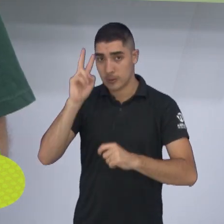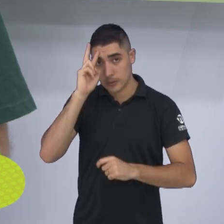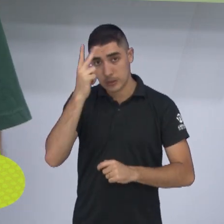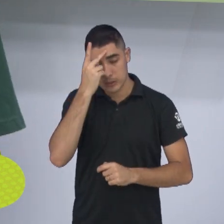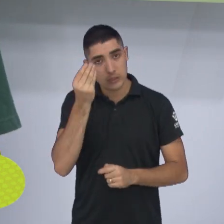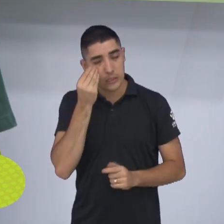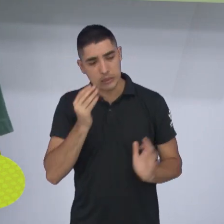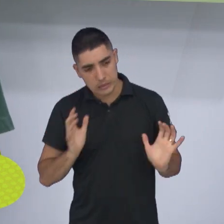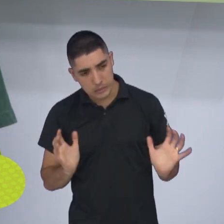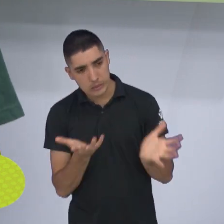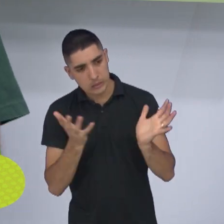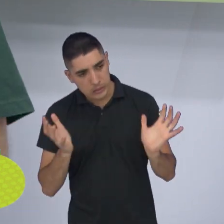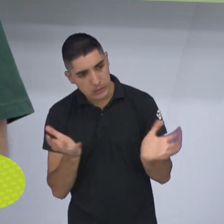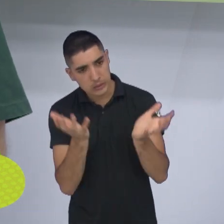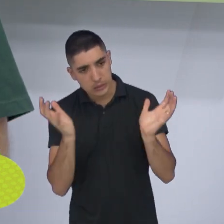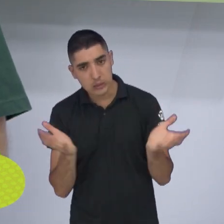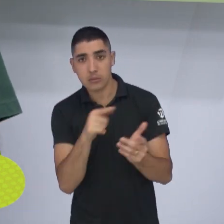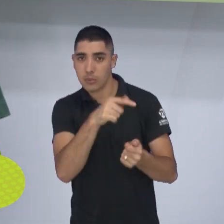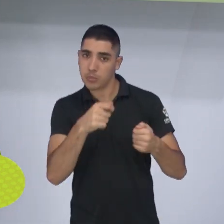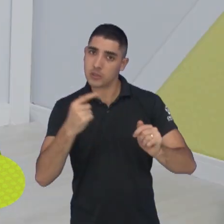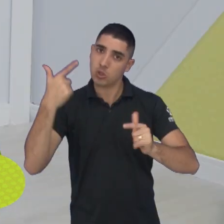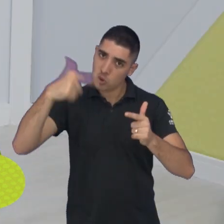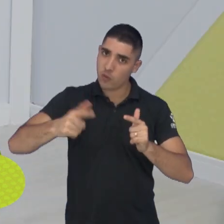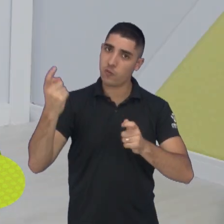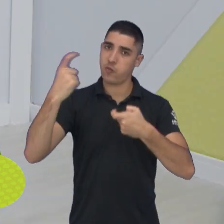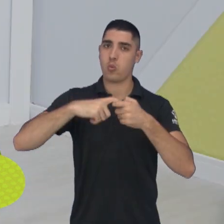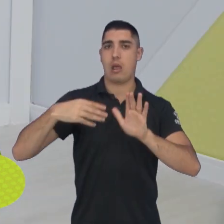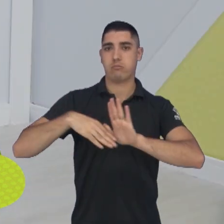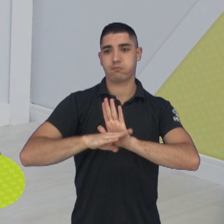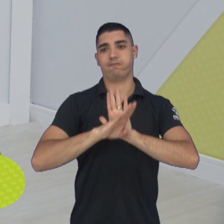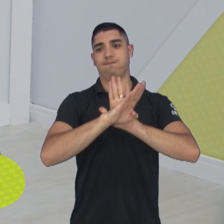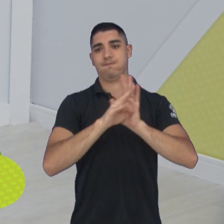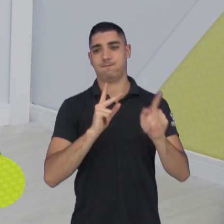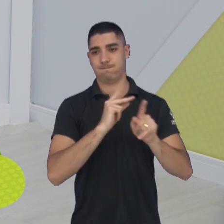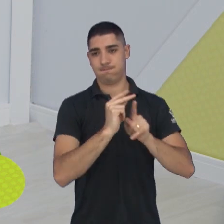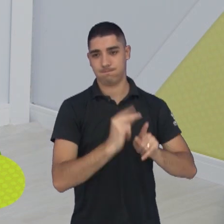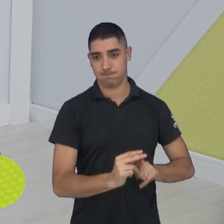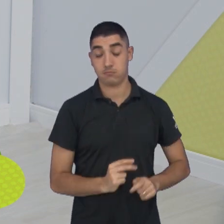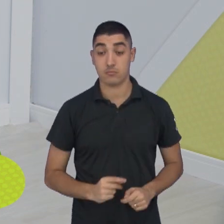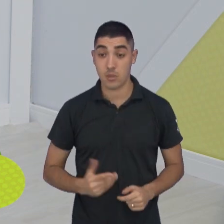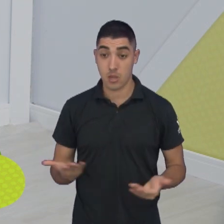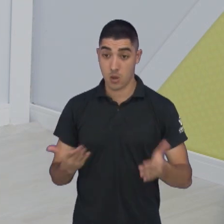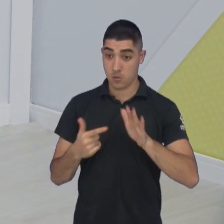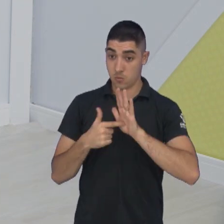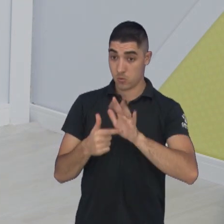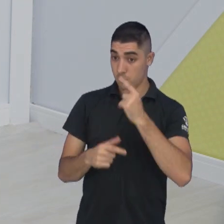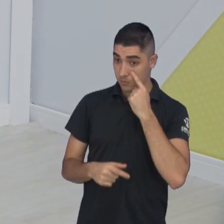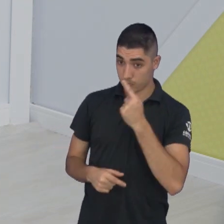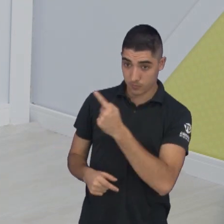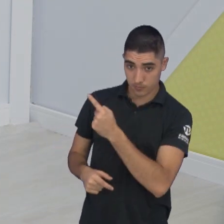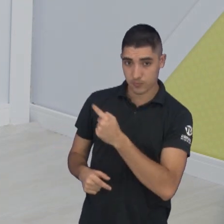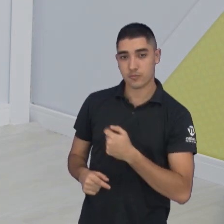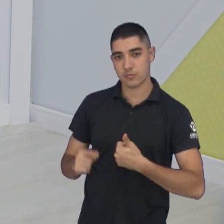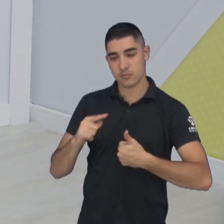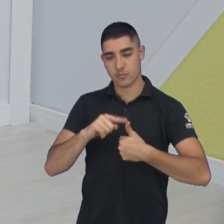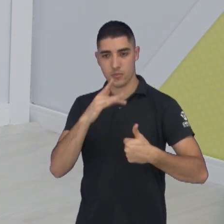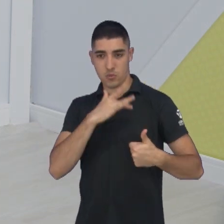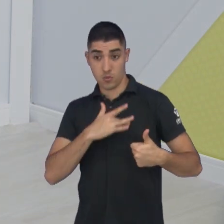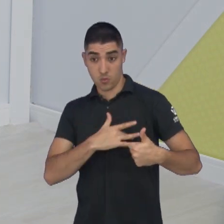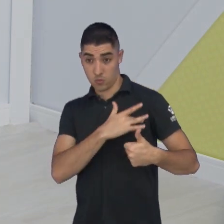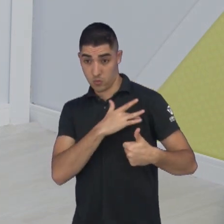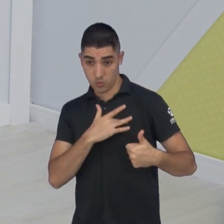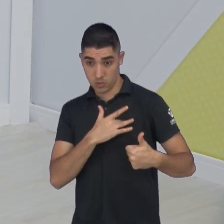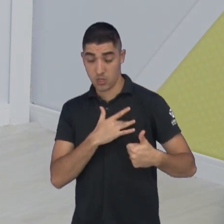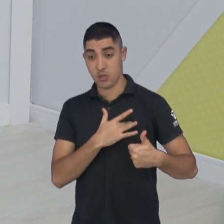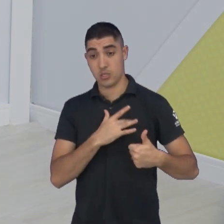motivacional até para poder reerguer esse time de novo. Muito bem. Matheus, coloca pra gente a classificação da Superliga atualizada. Olha lá, o Cruzeiro disparado lá na